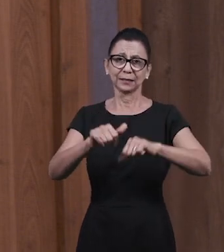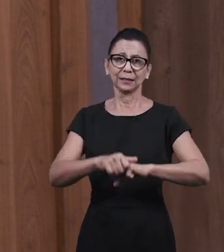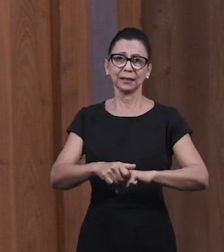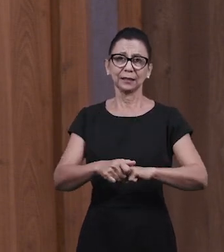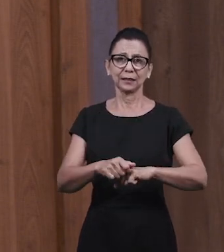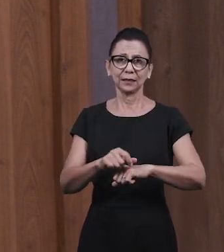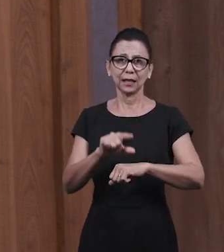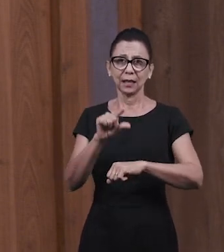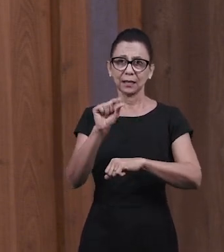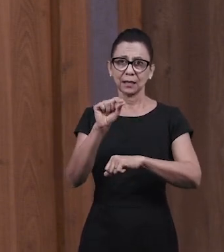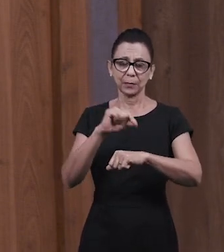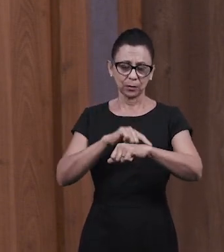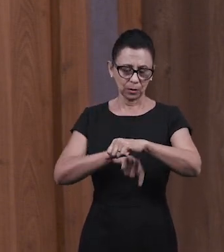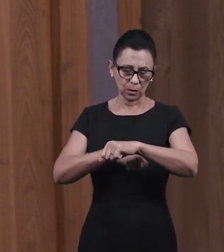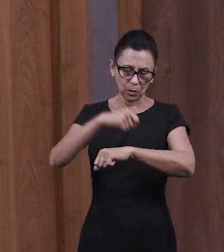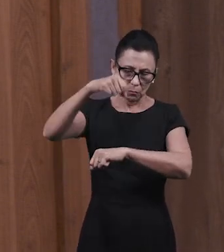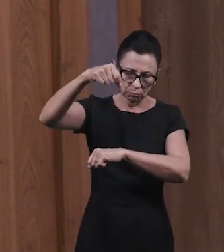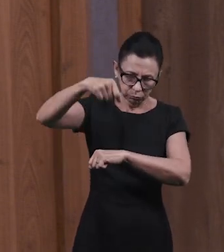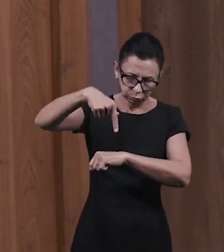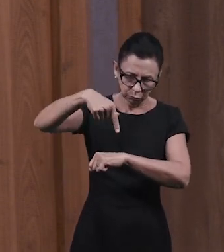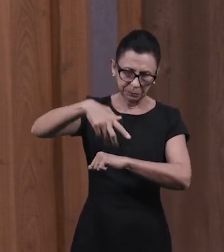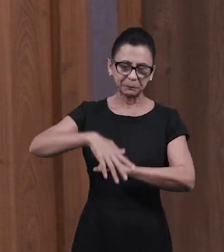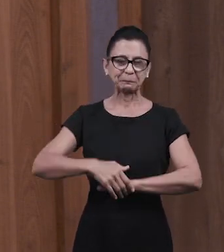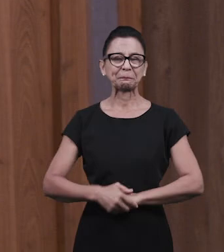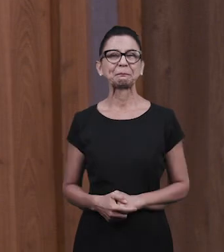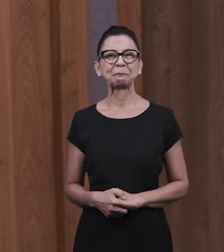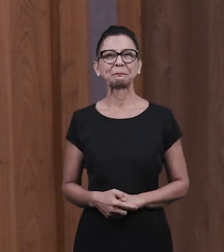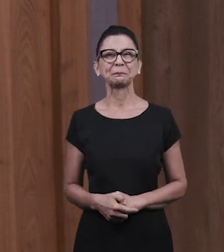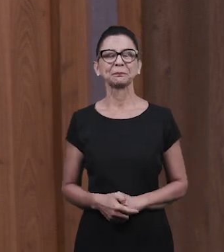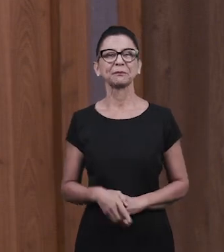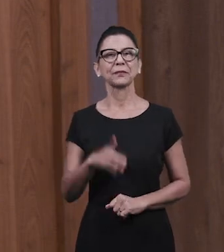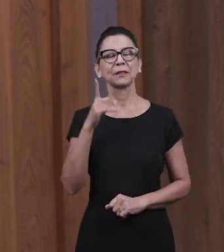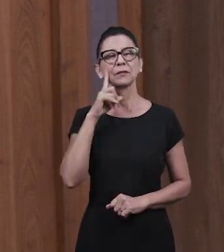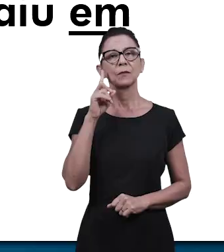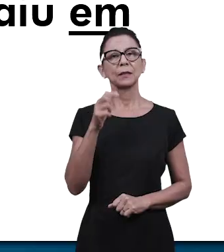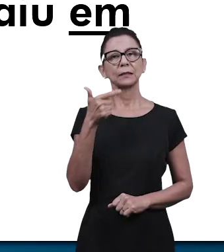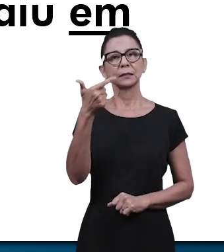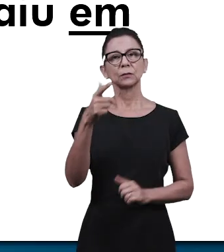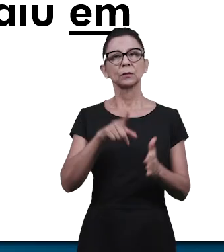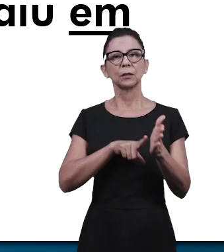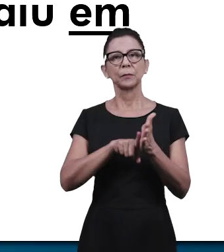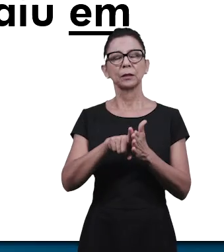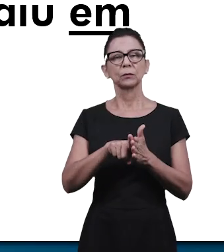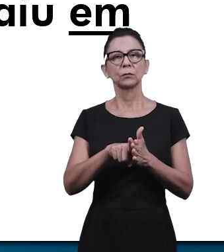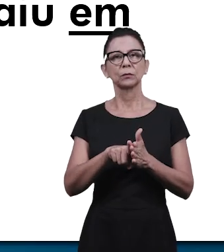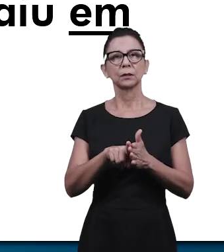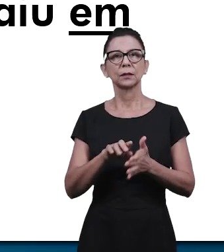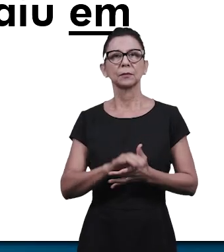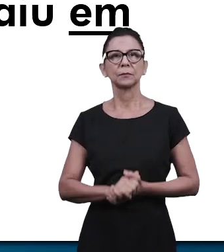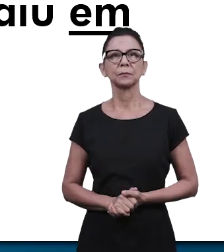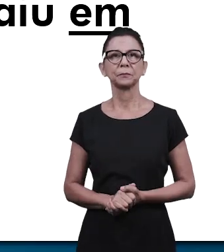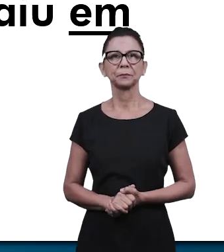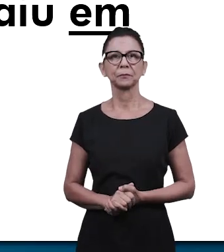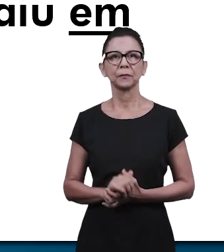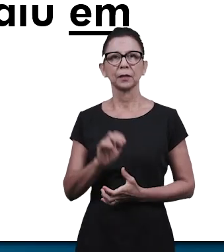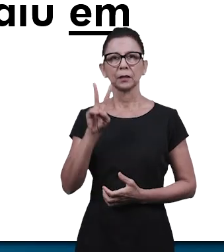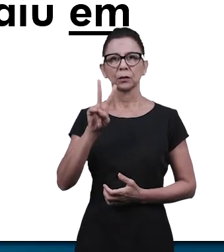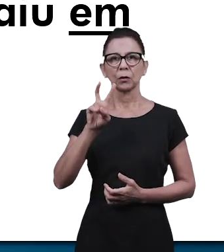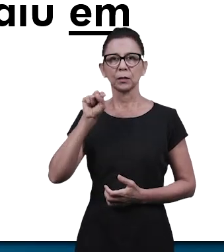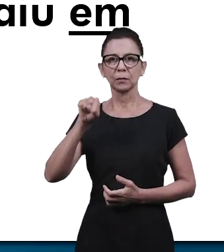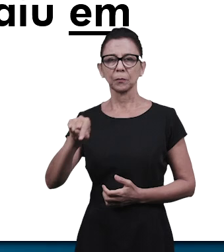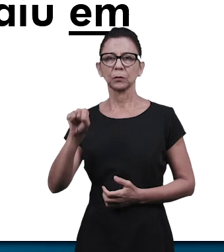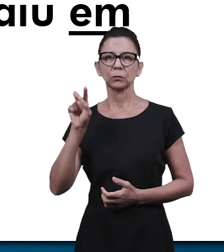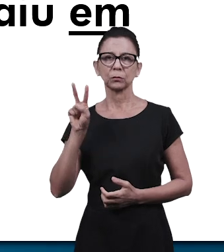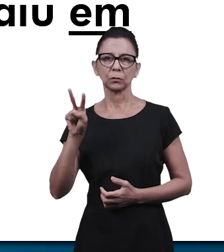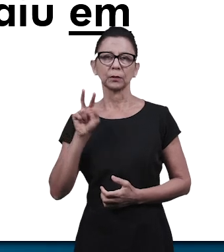quais foi lançada a semente, vamos agora à segunda pergunta, que é a 2.2. E ela diz